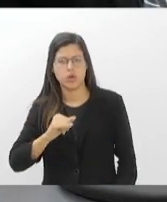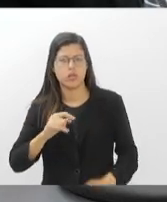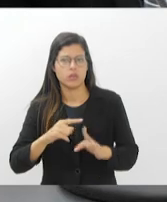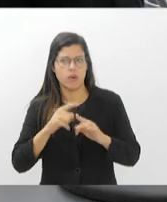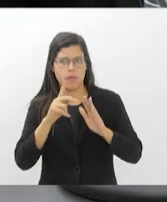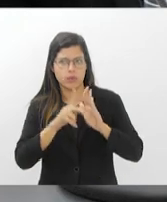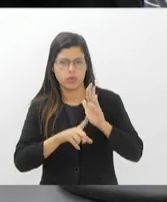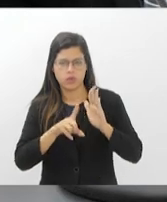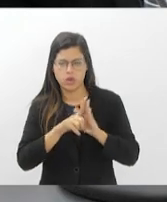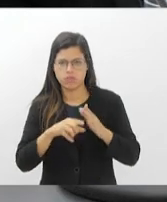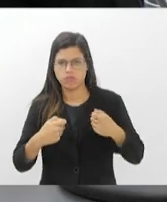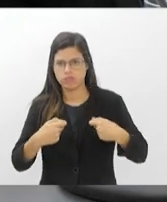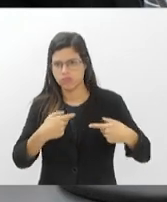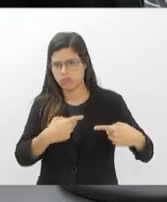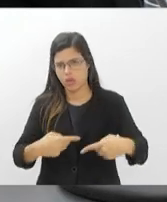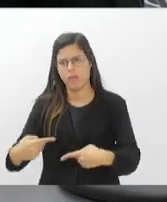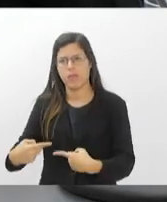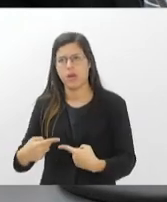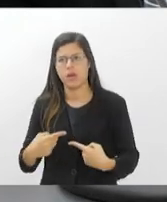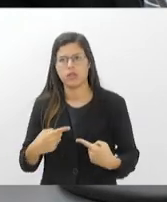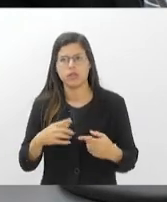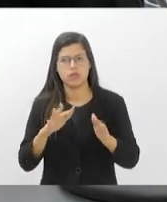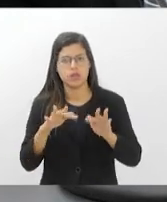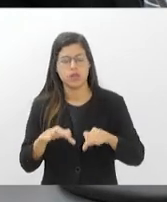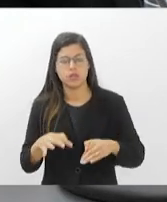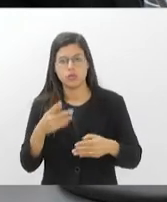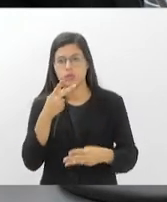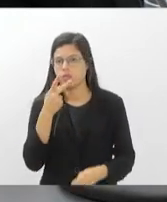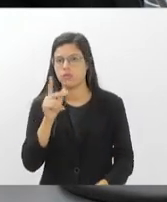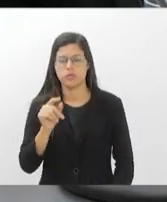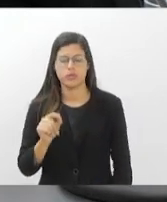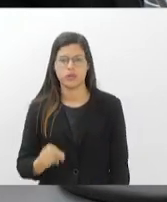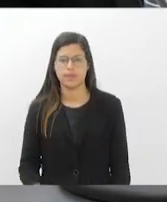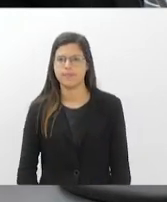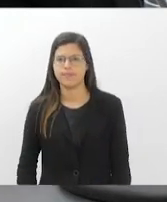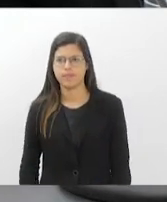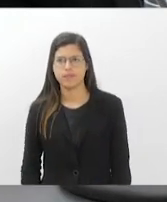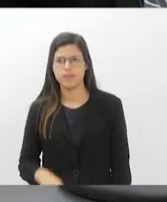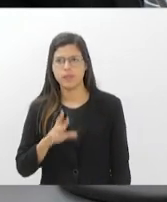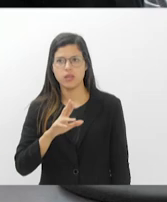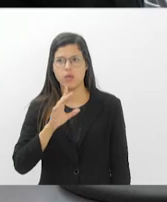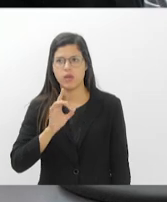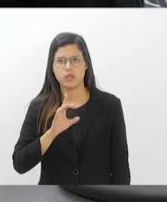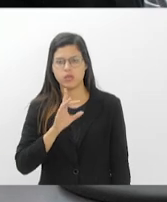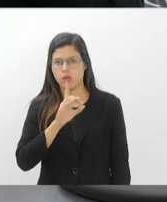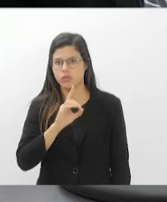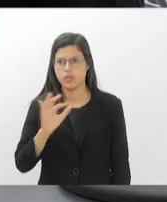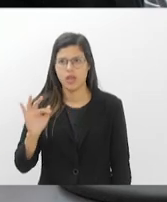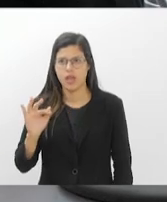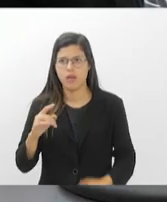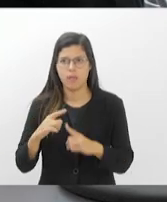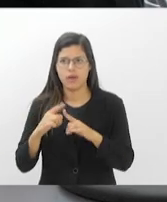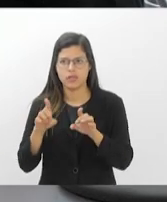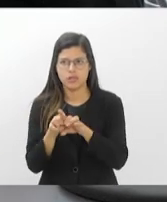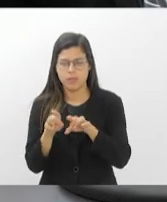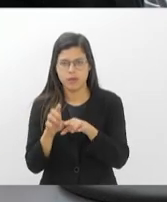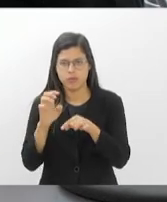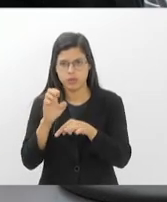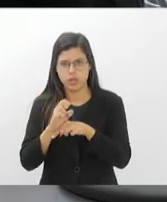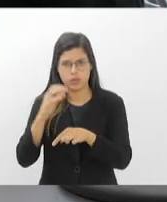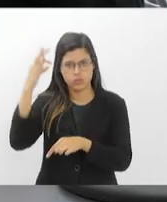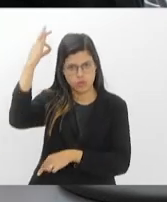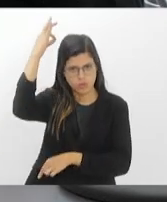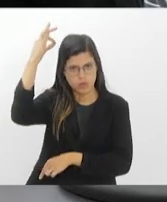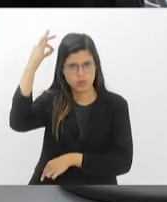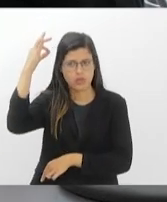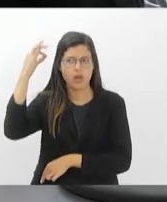carece de discussão, só para fazer esse adendo. E finalizo dizendo que não só o Distrito Federal, mas o Estado do Espírito Santo me parece